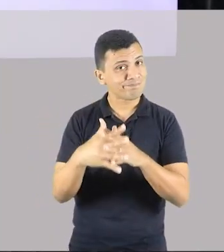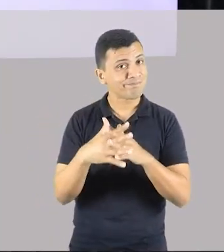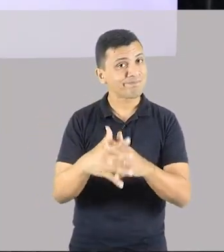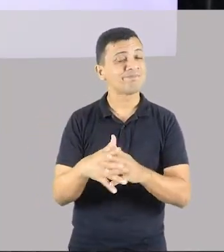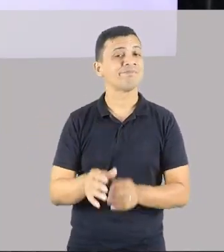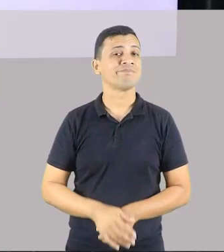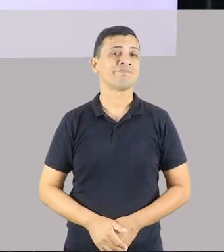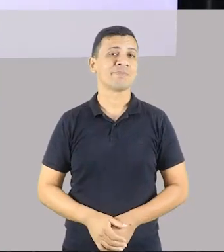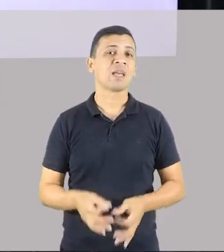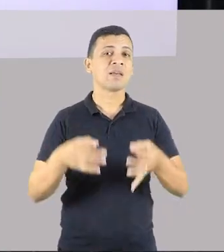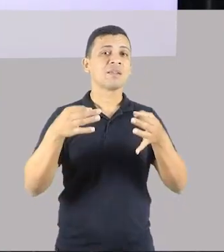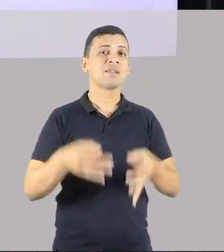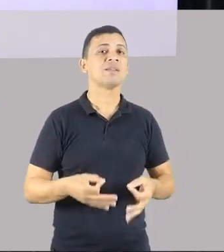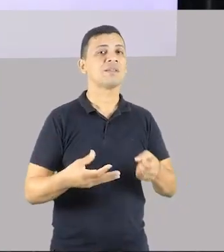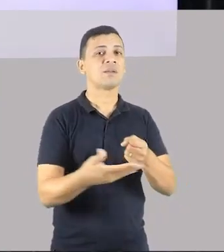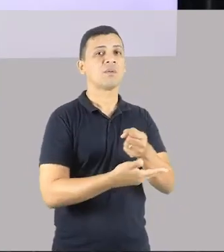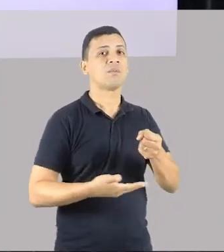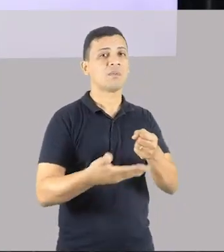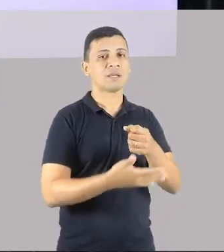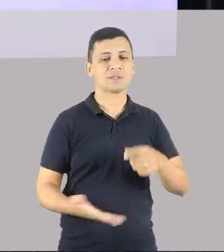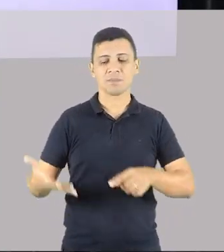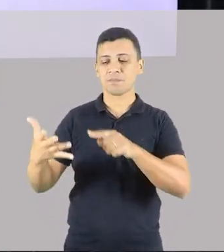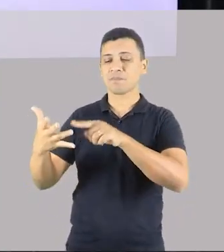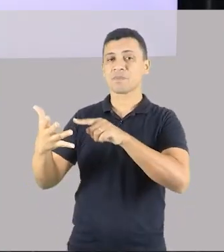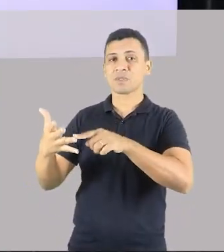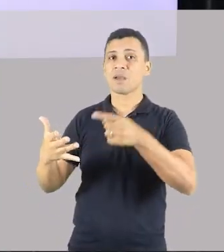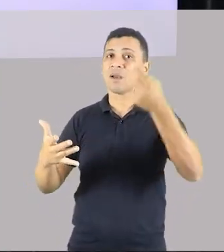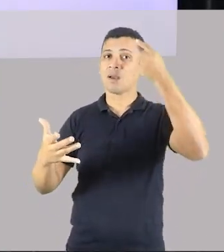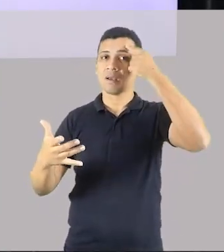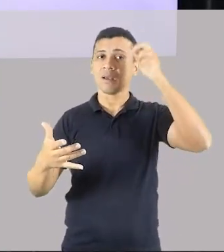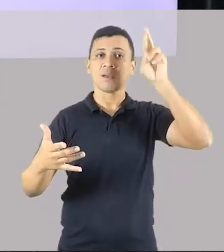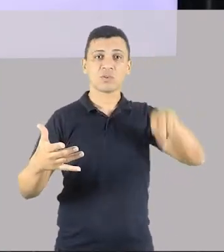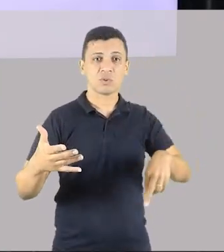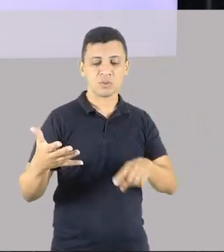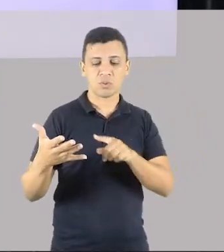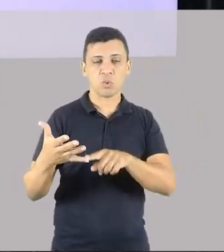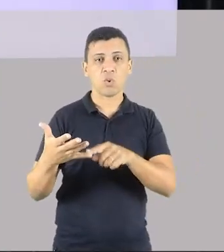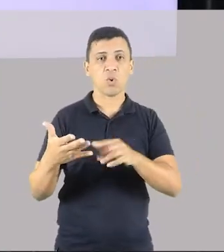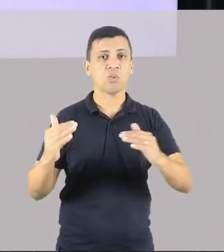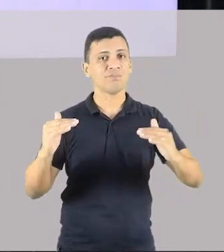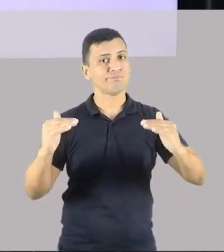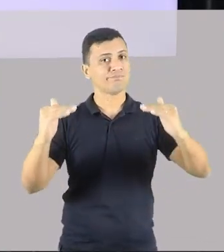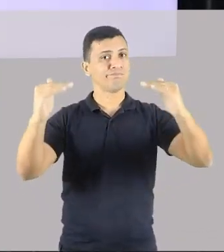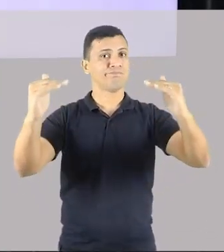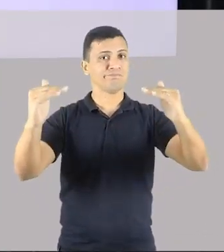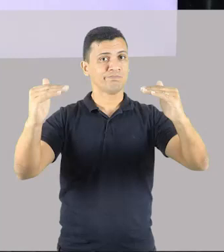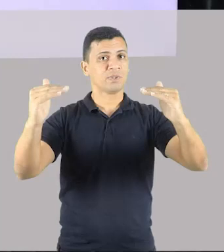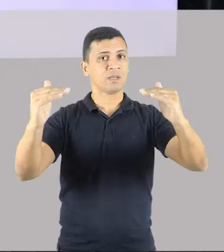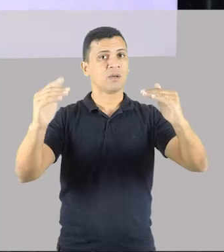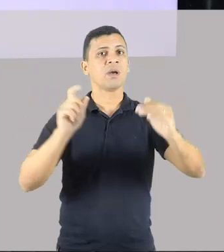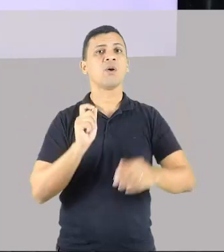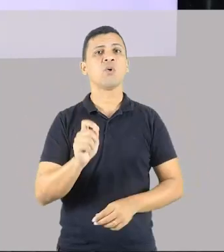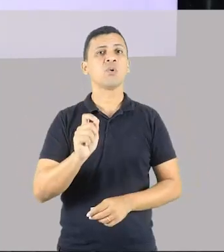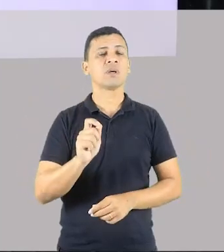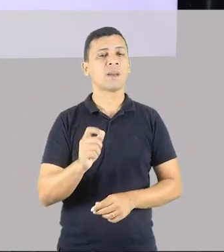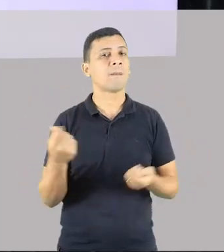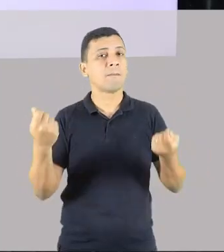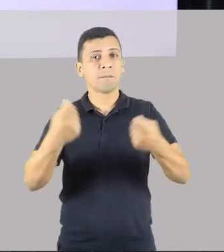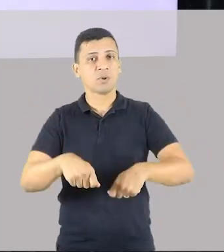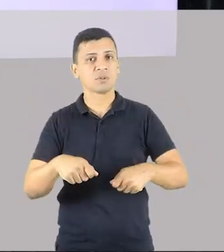e decidir com base na razoabilidade, no exame de mérito, ou na proporcionalidade, sopesando